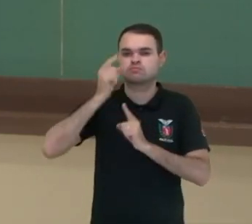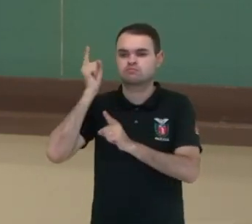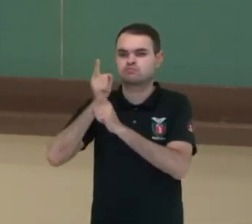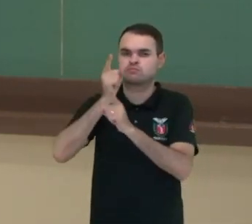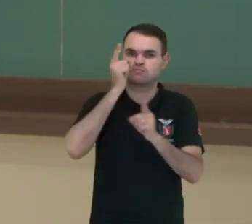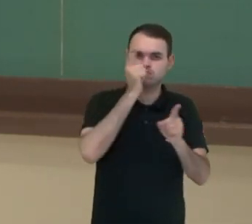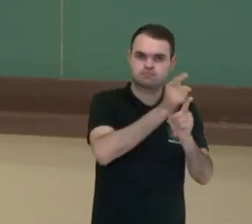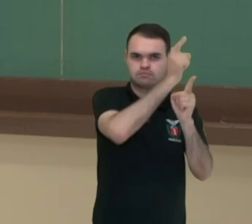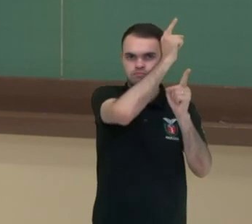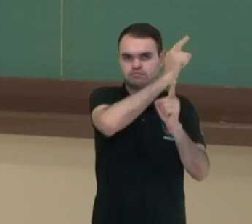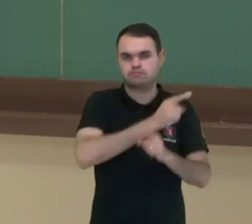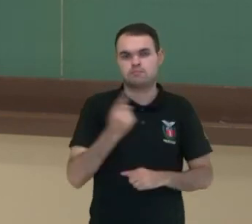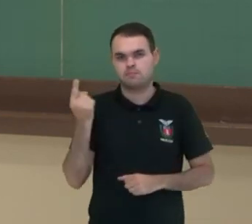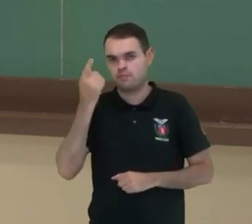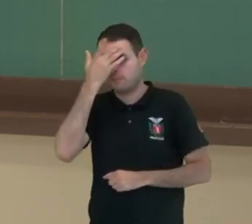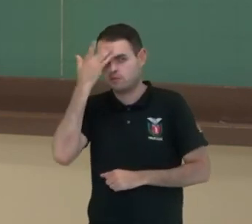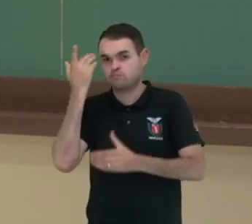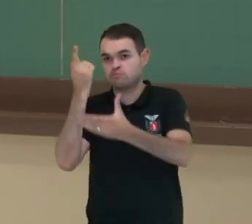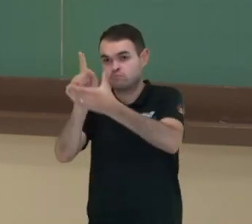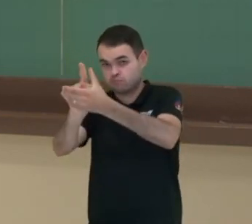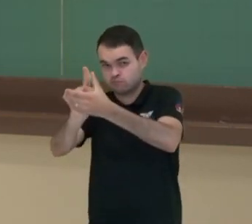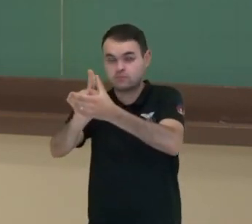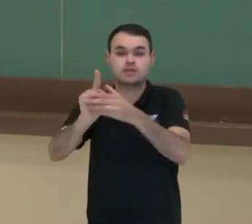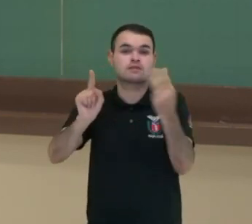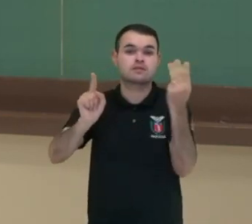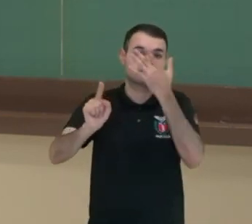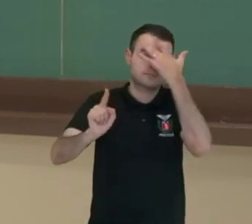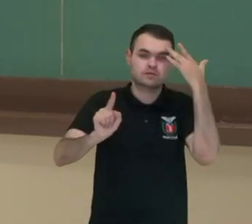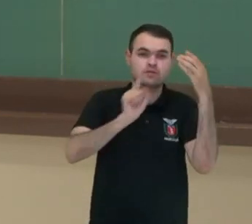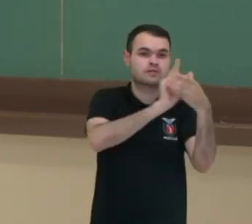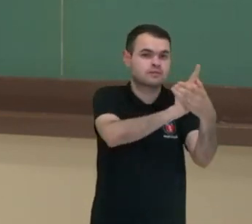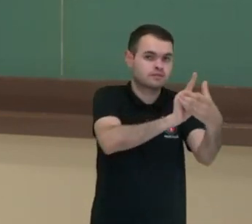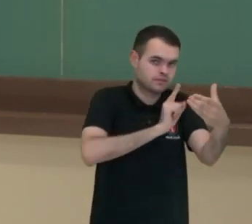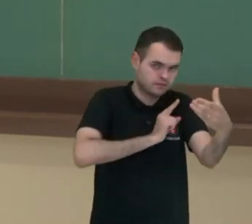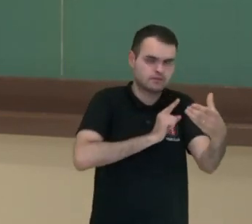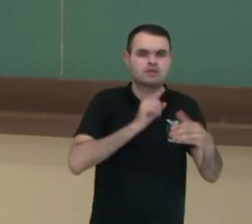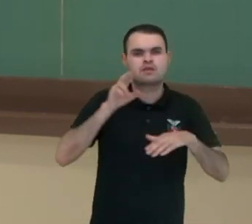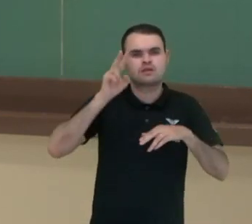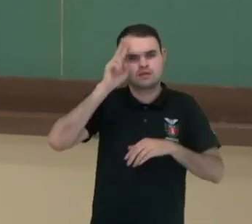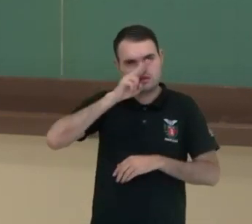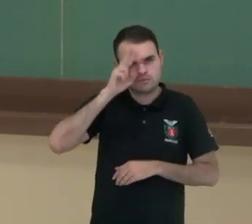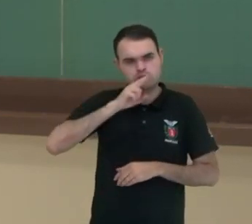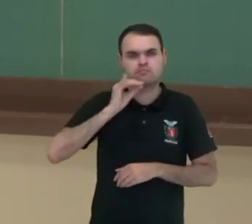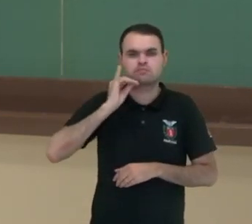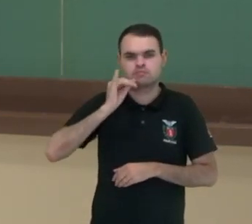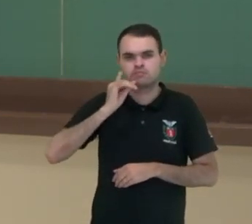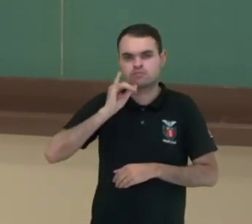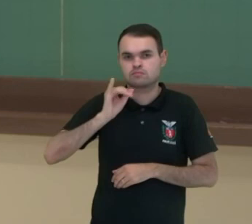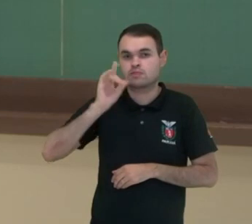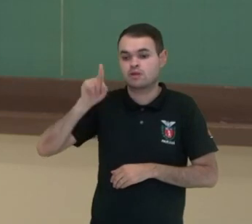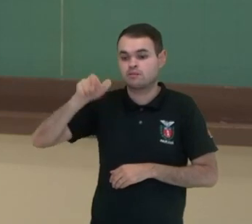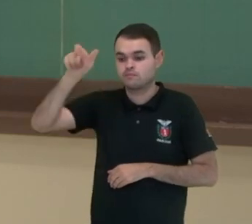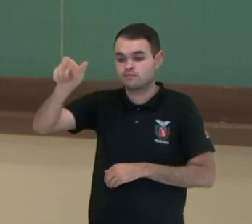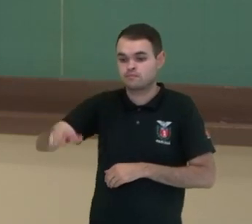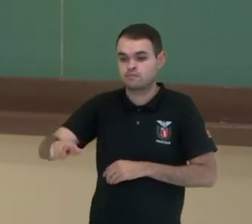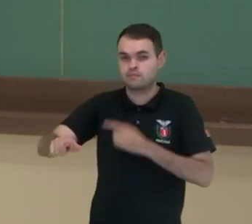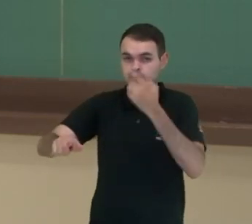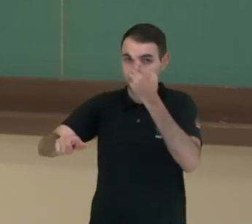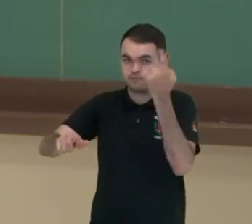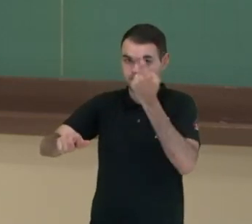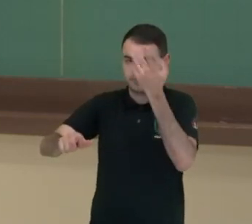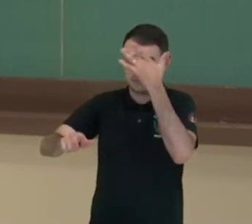identificação, né? Se é em primeira pessoa, se é em terceira pessoa. Então lembre, narrador, personagem, primeira